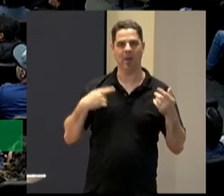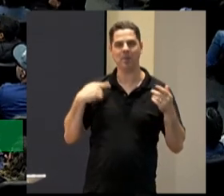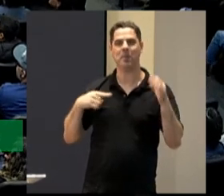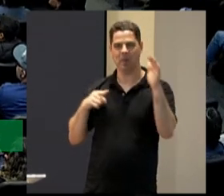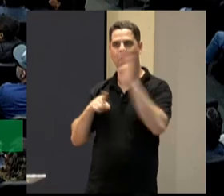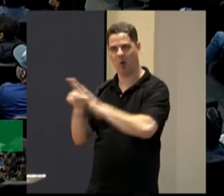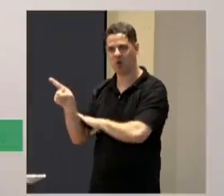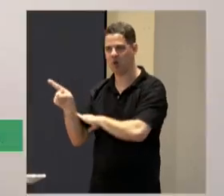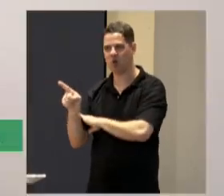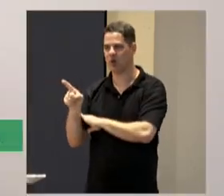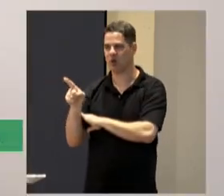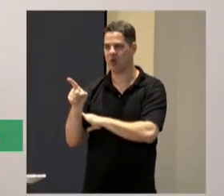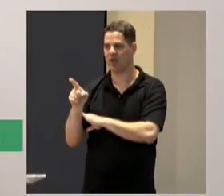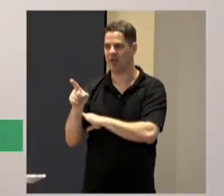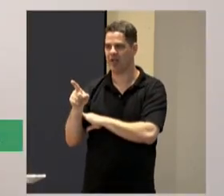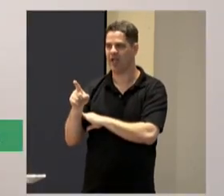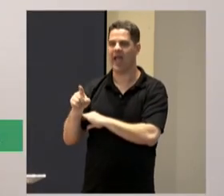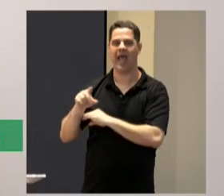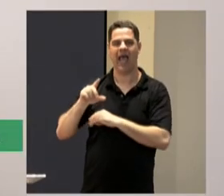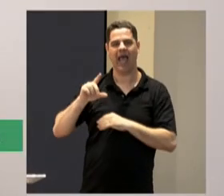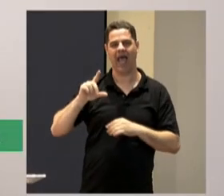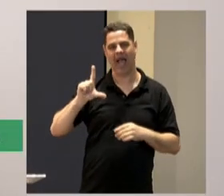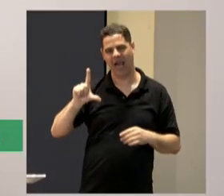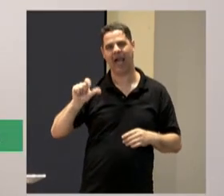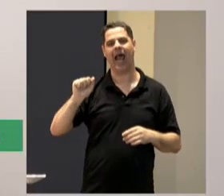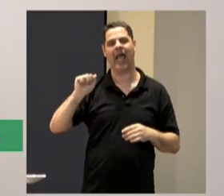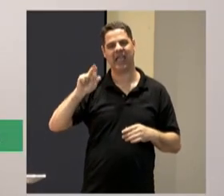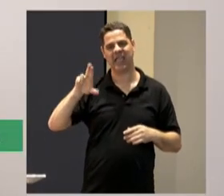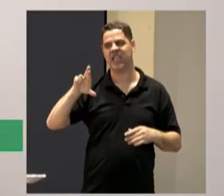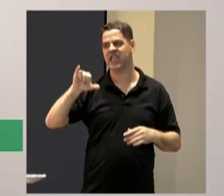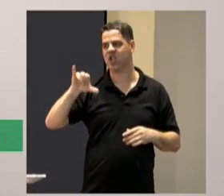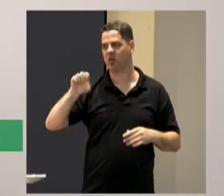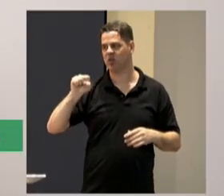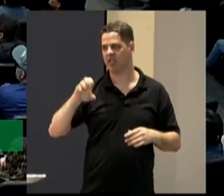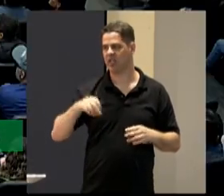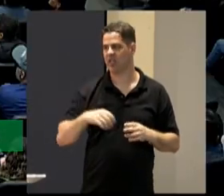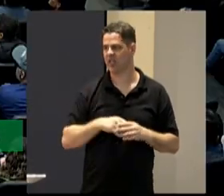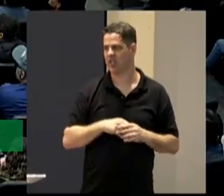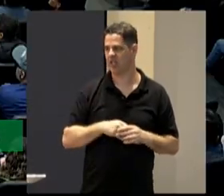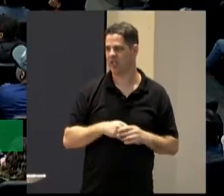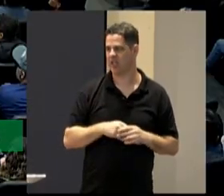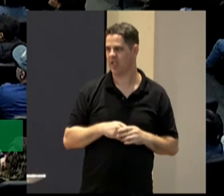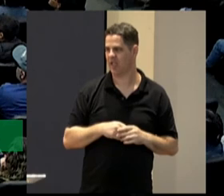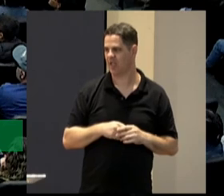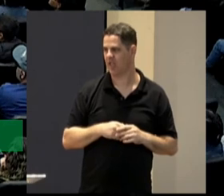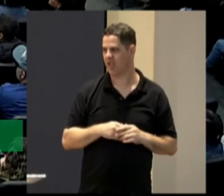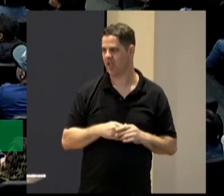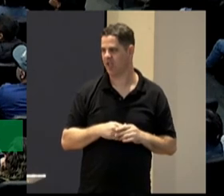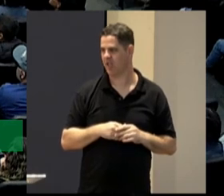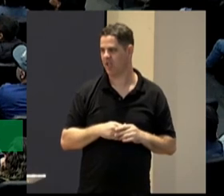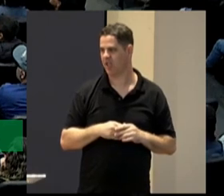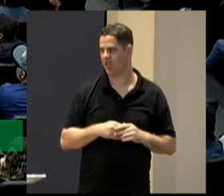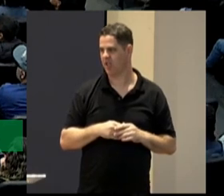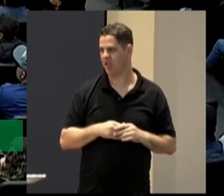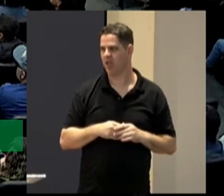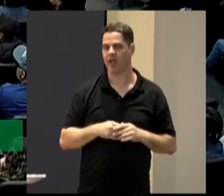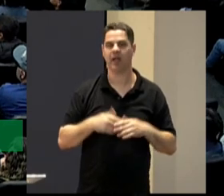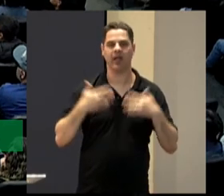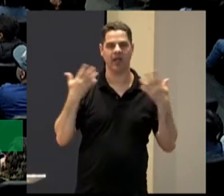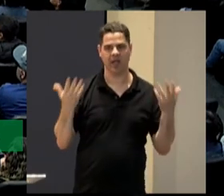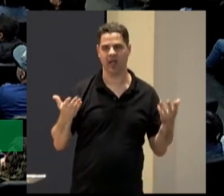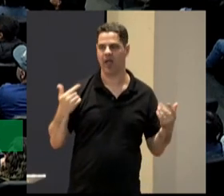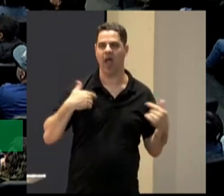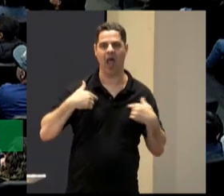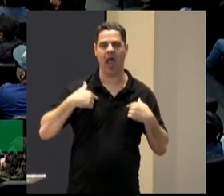A minha pergunta é para a professora Ilze. Acho que eu faço alguma coisa que tira o som, talvez.